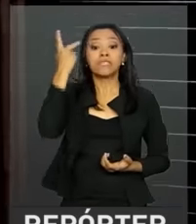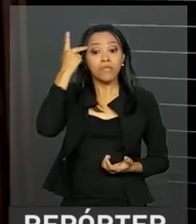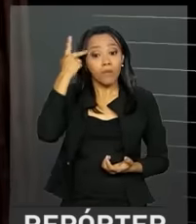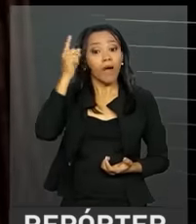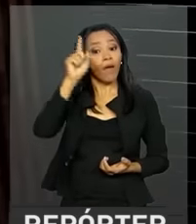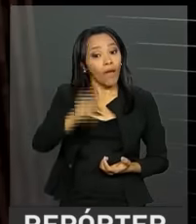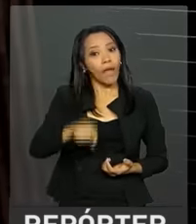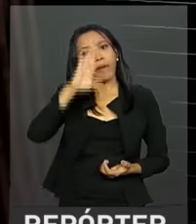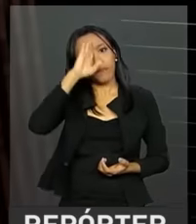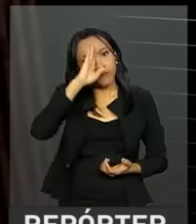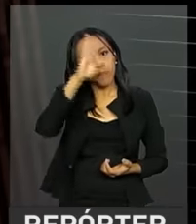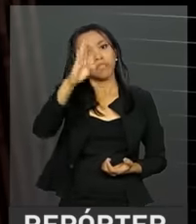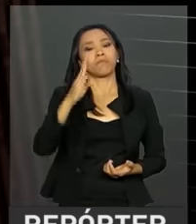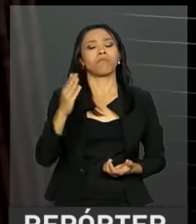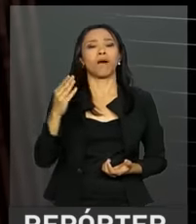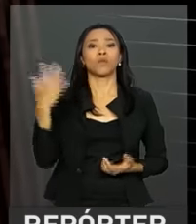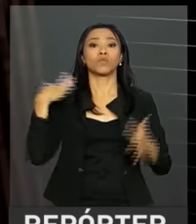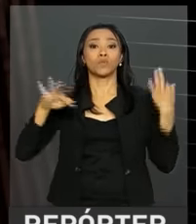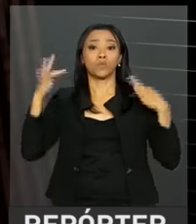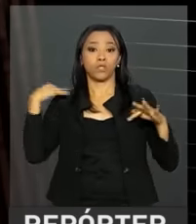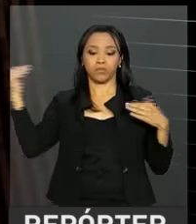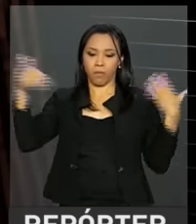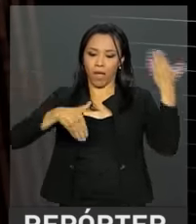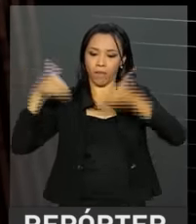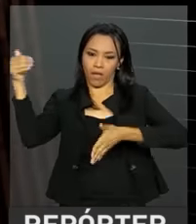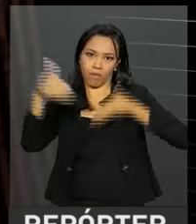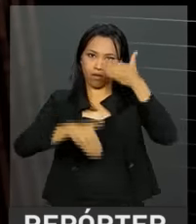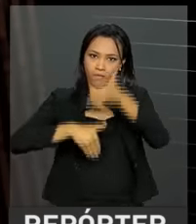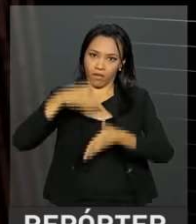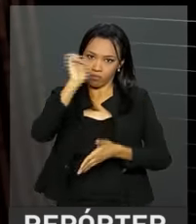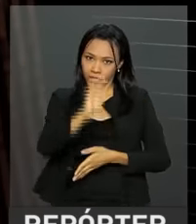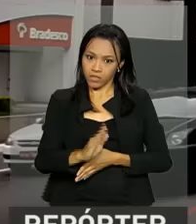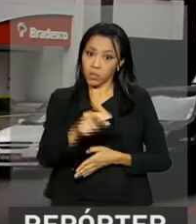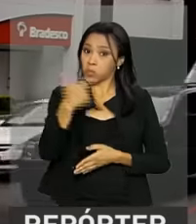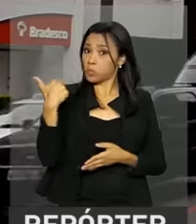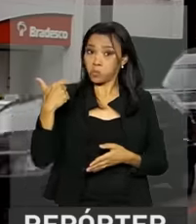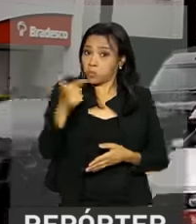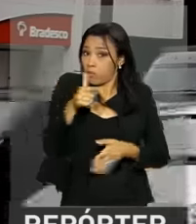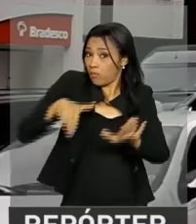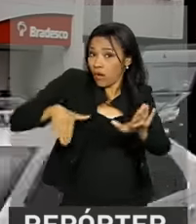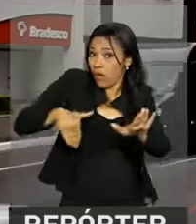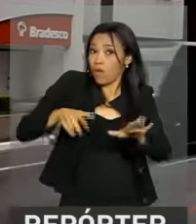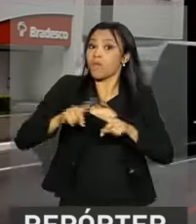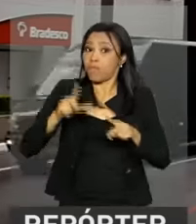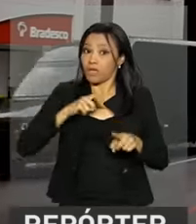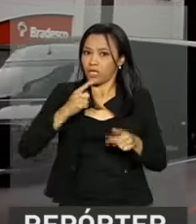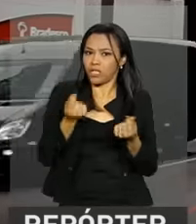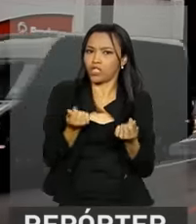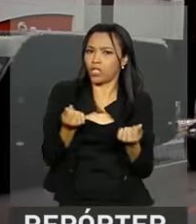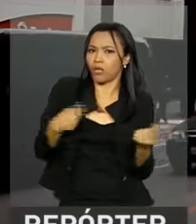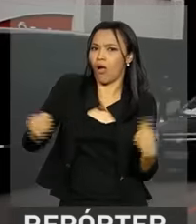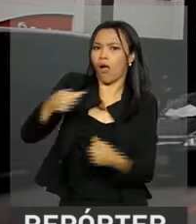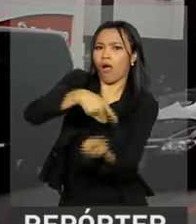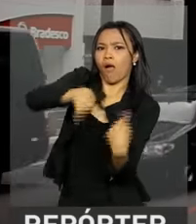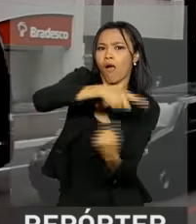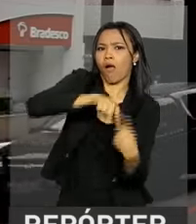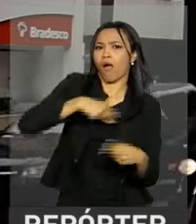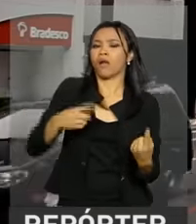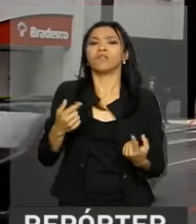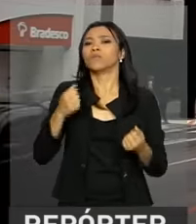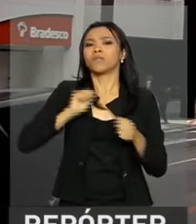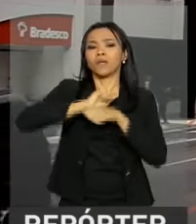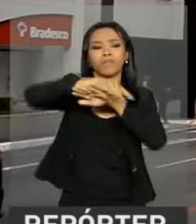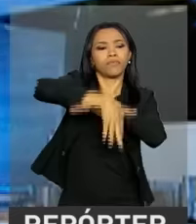é a principal porta de entrada de turistas no Brasil a capital paulista não tem praia mas tem negócios não tem riquezas naturais mas tem